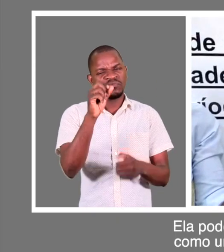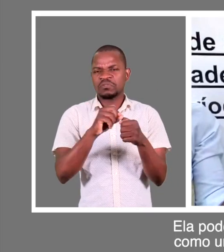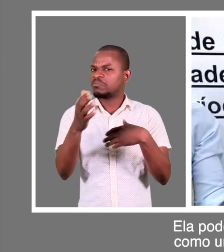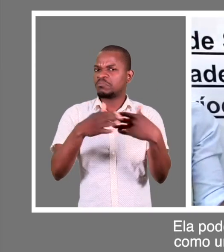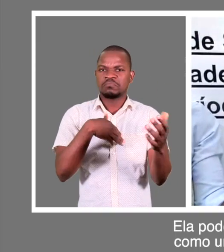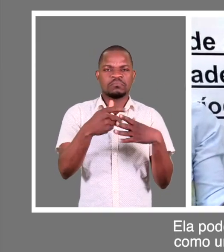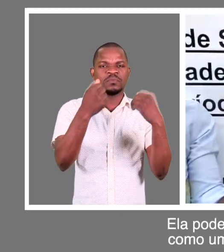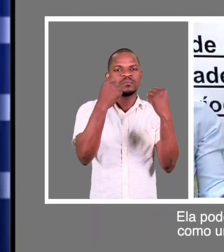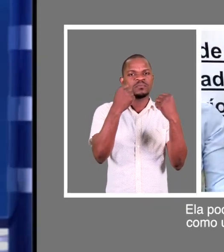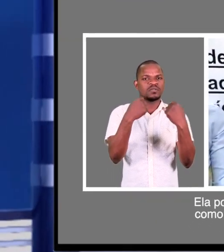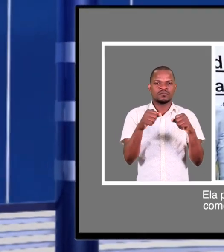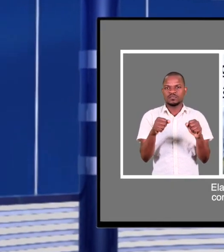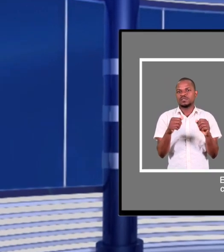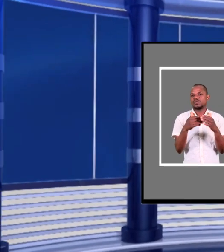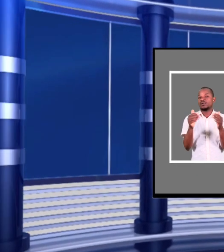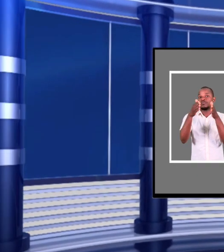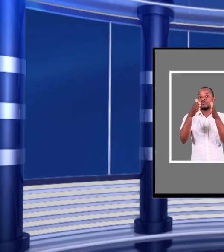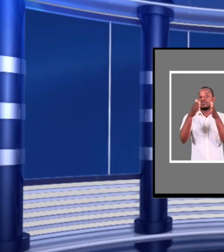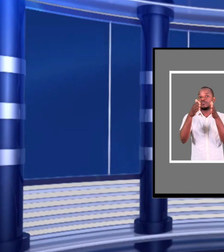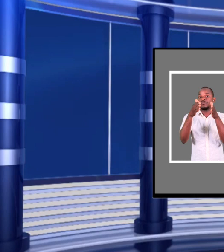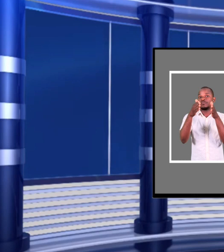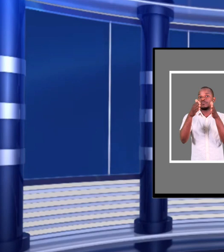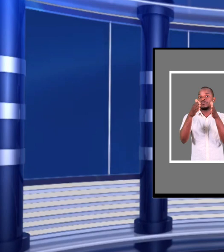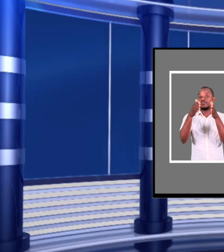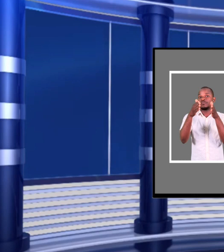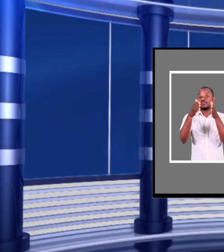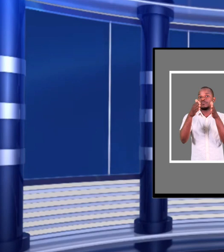todas as atividades como uma pessoa sem deficiência.